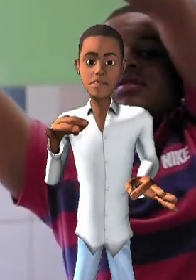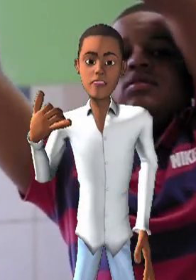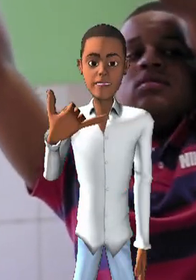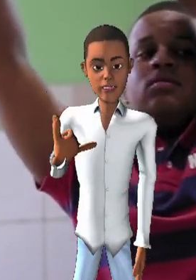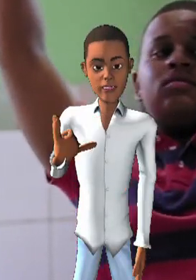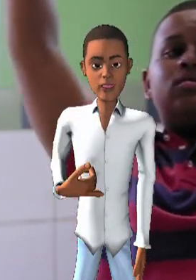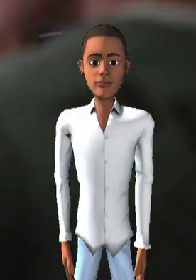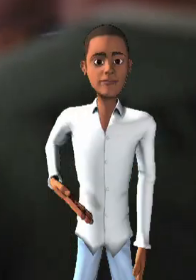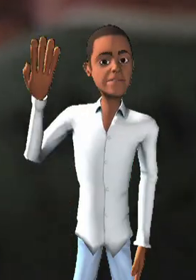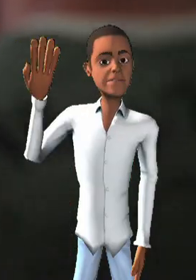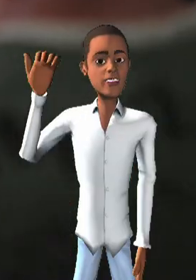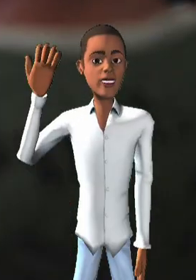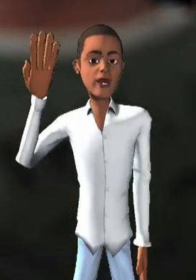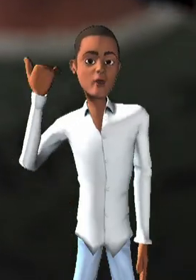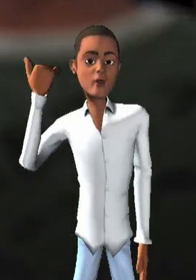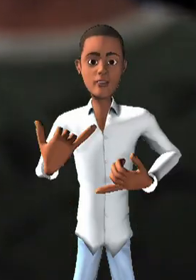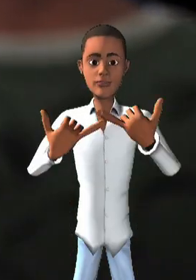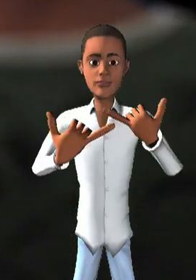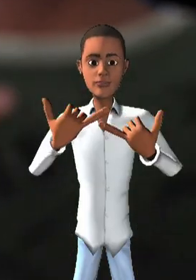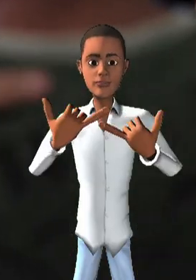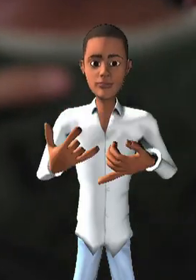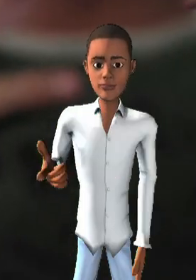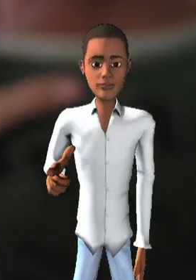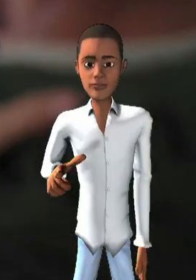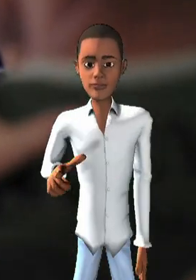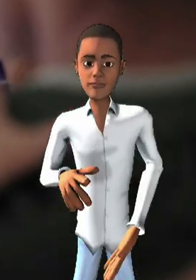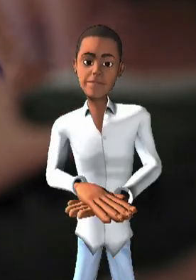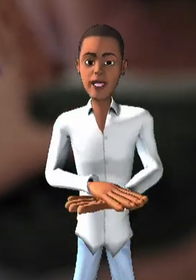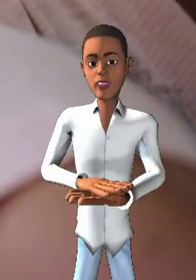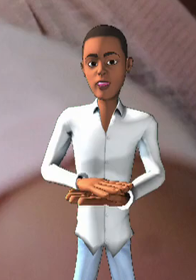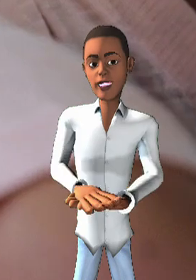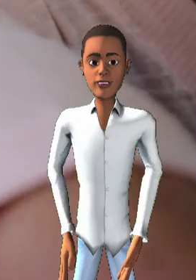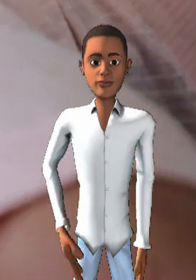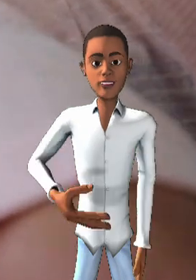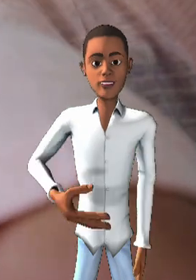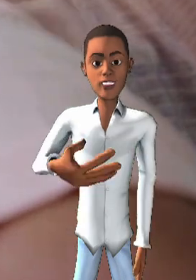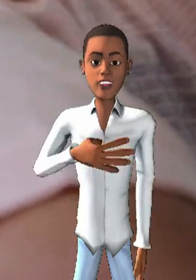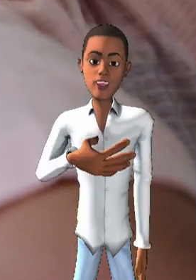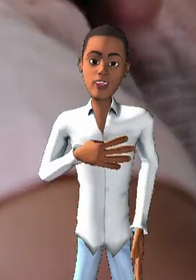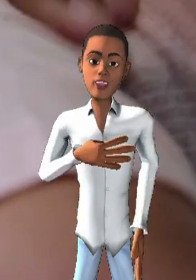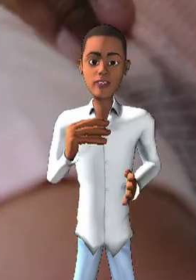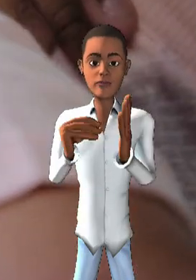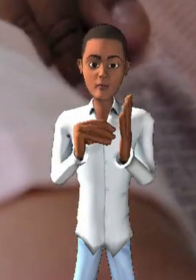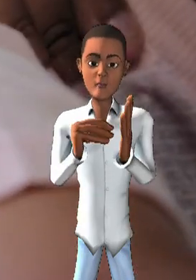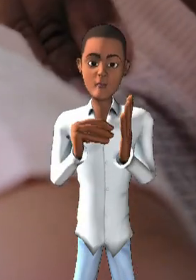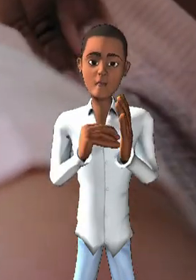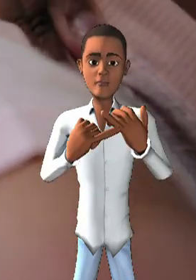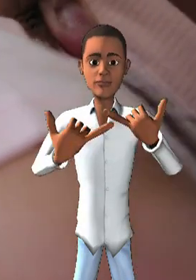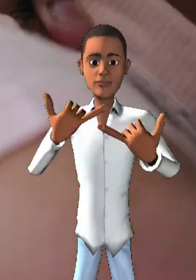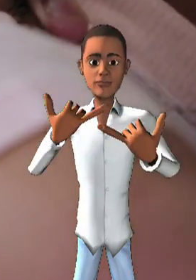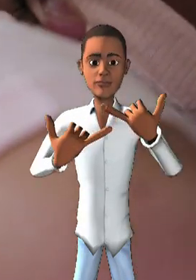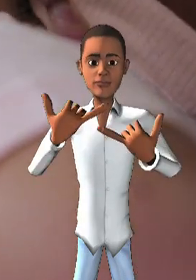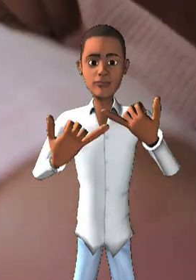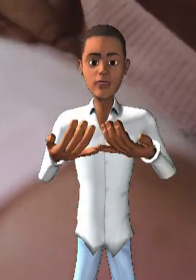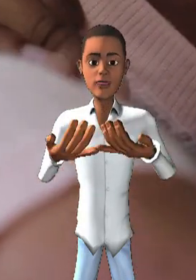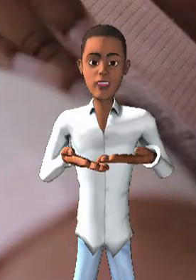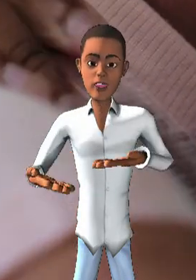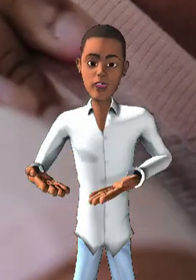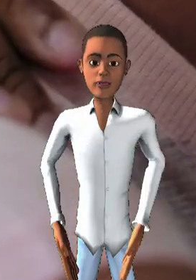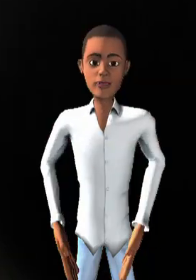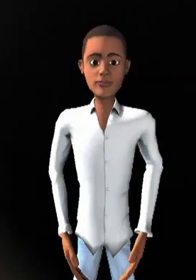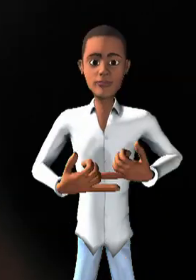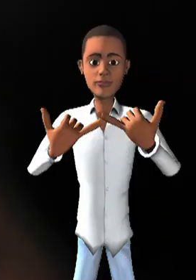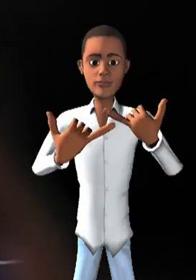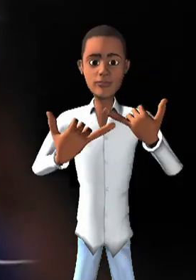própria fala deles, que muitos não tiveram acesso ao brincar desde muito cedo. E que isso surge como uma carência, uma lacuna na vida